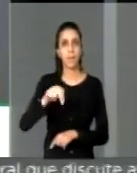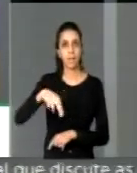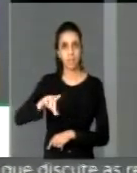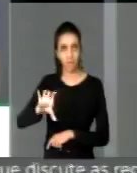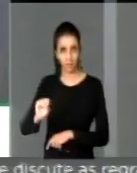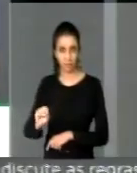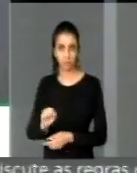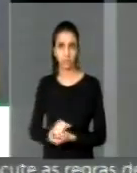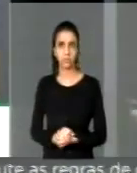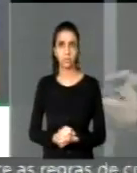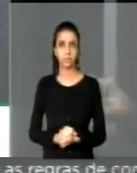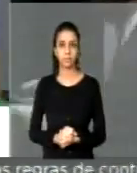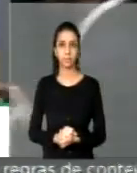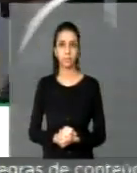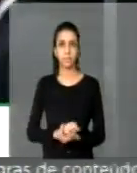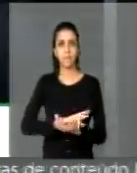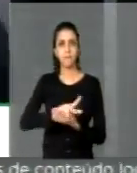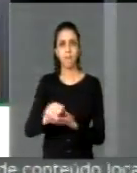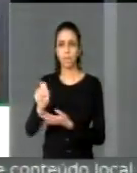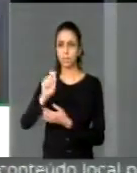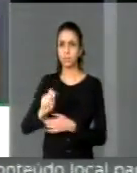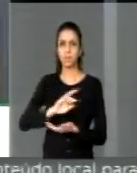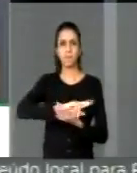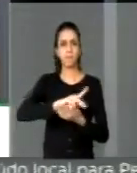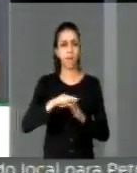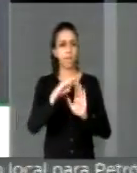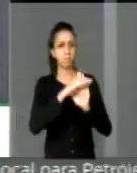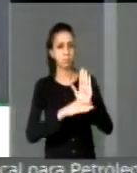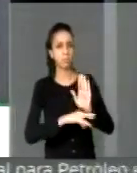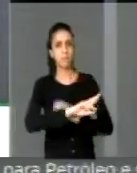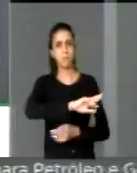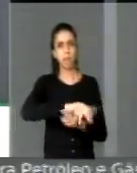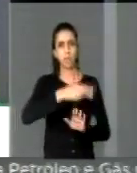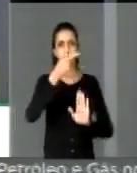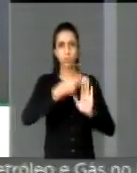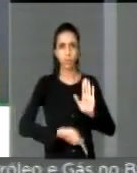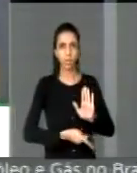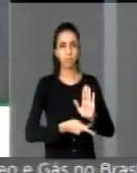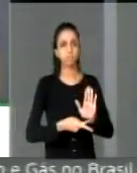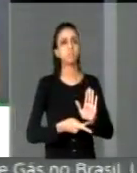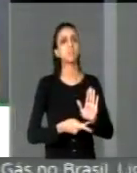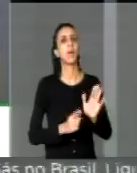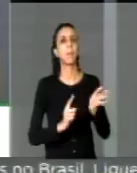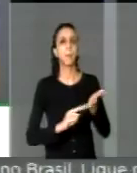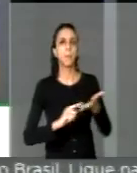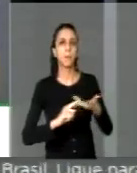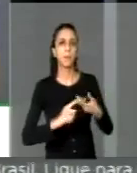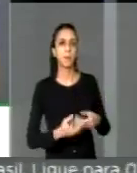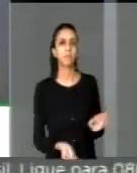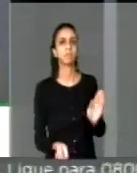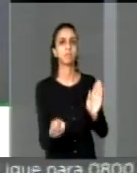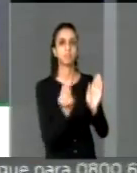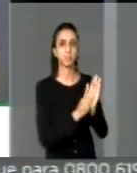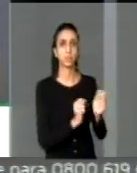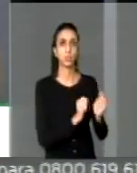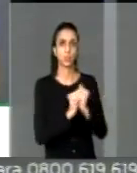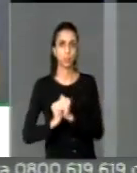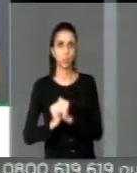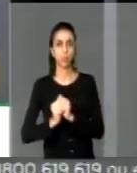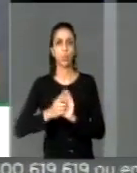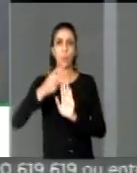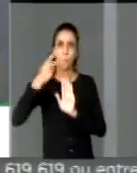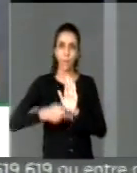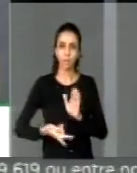FINEM. Essas iniciativas estruturantes, associadas ao arrojado plano de investimentos da Petrobras,